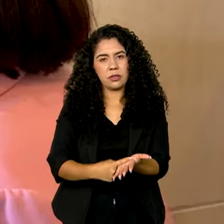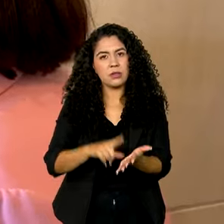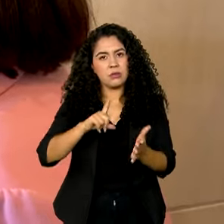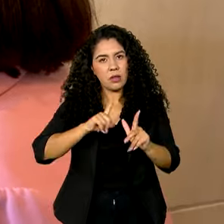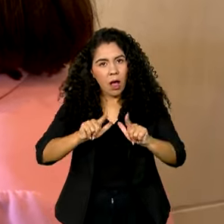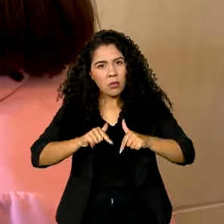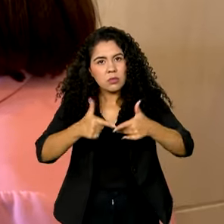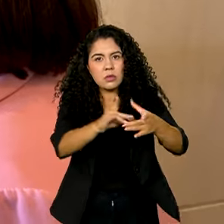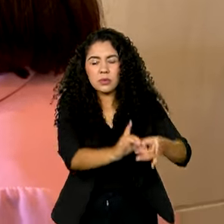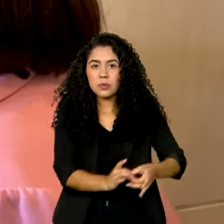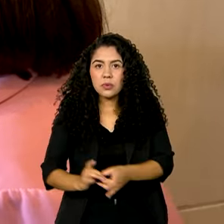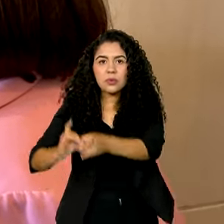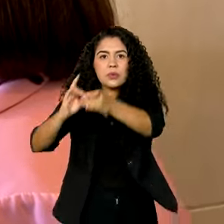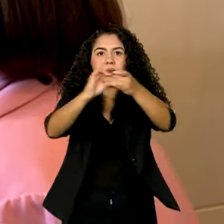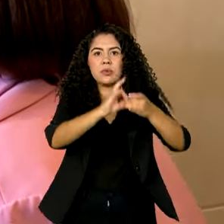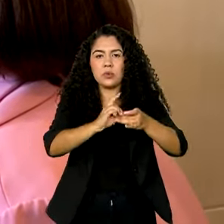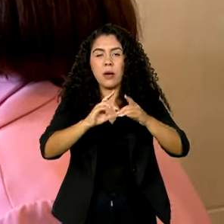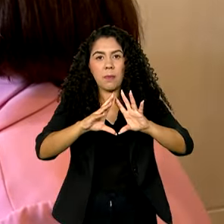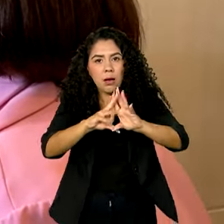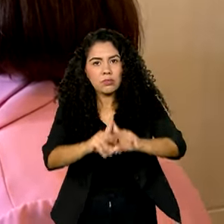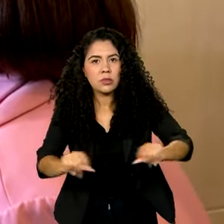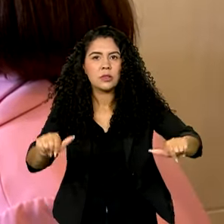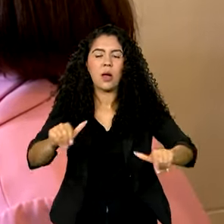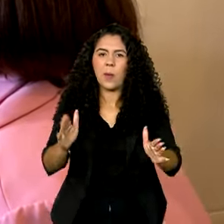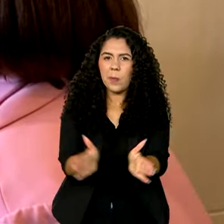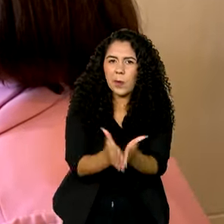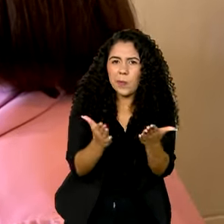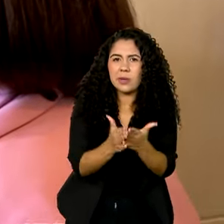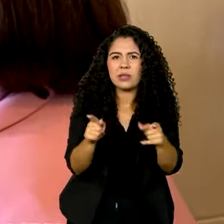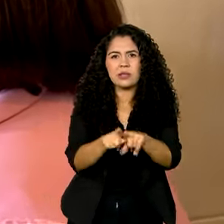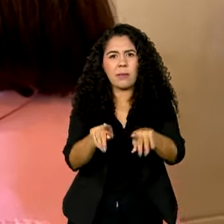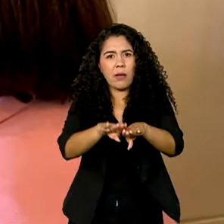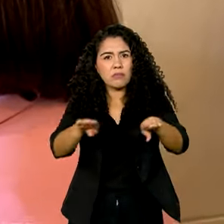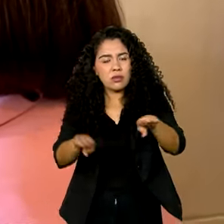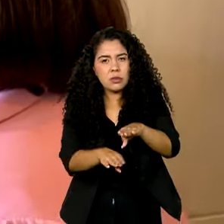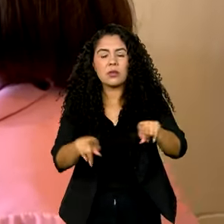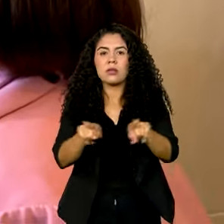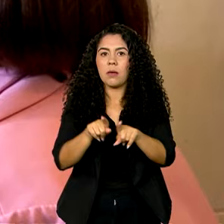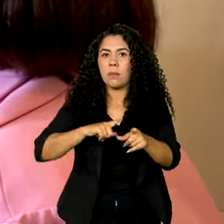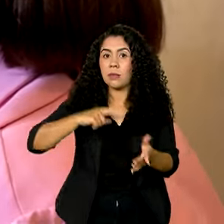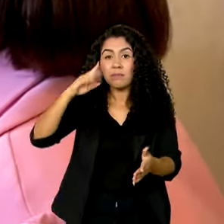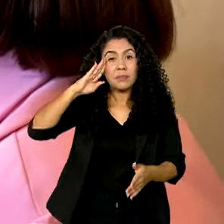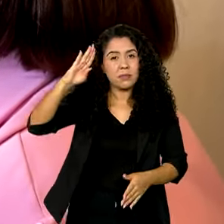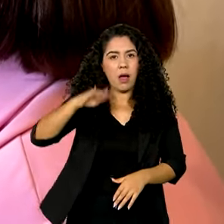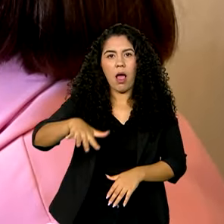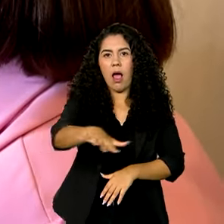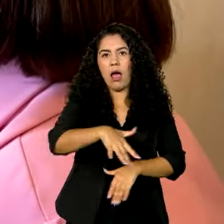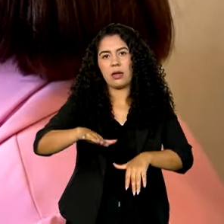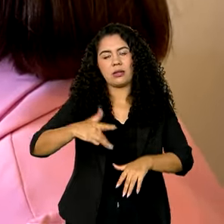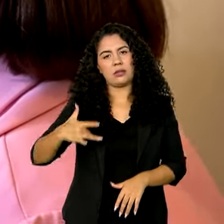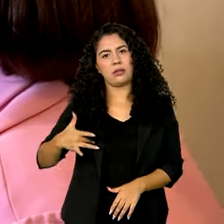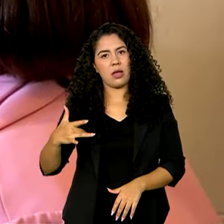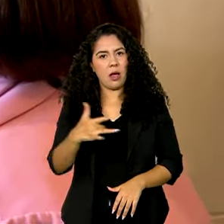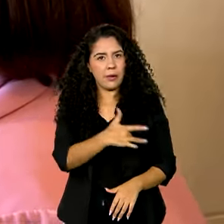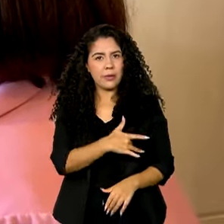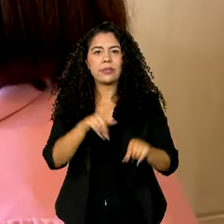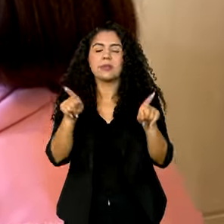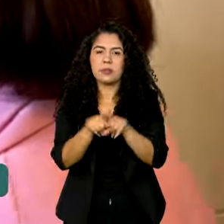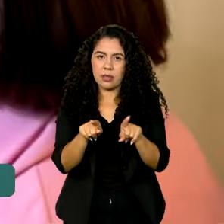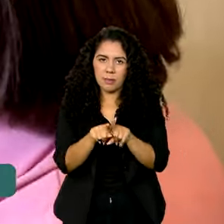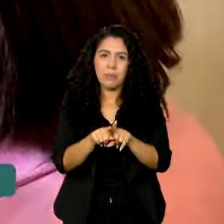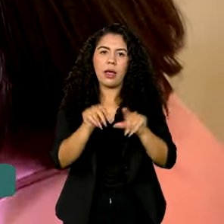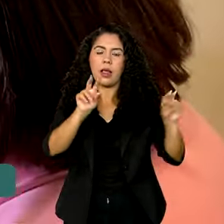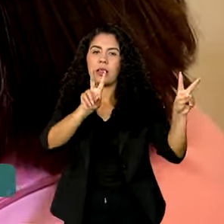e a Desigualdade e com a nossa agenda específica na saúde, que além da mudança climática